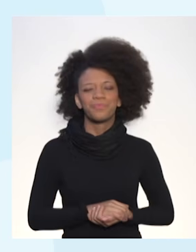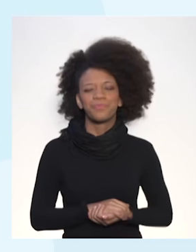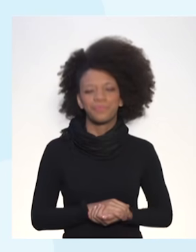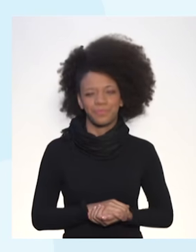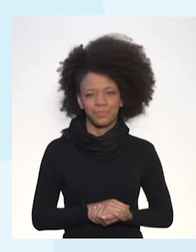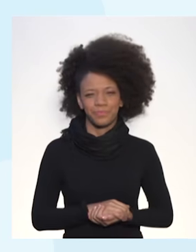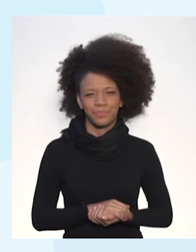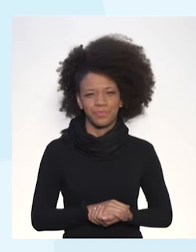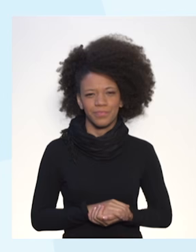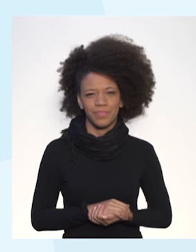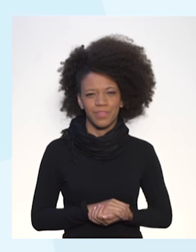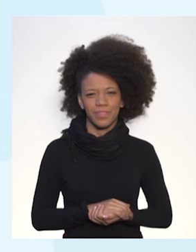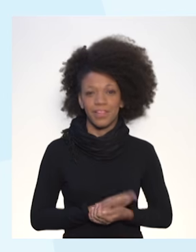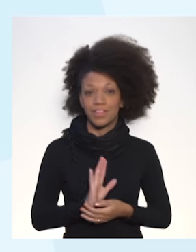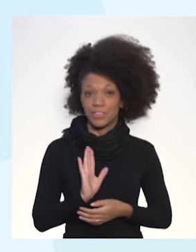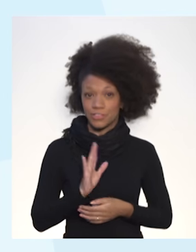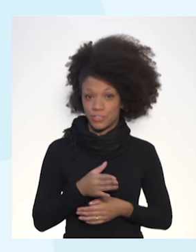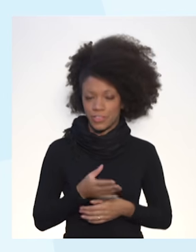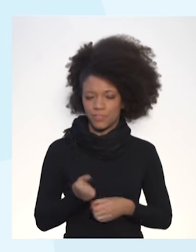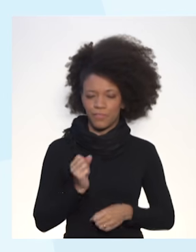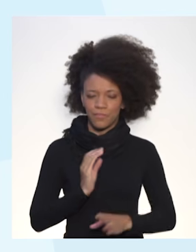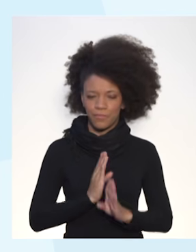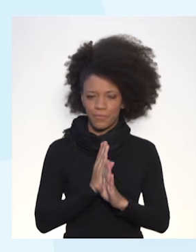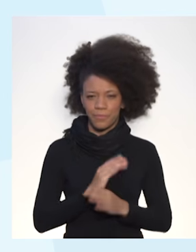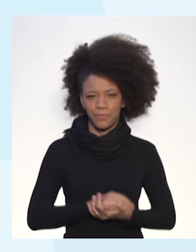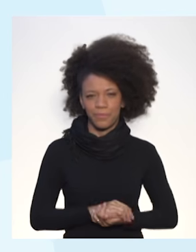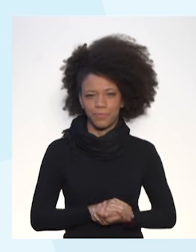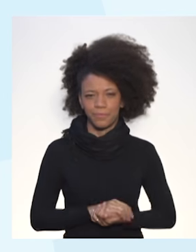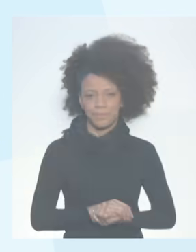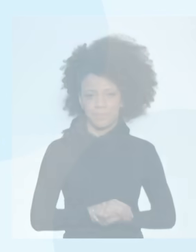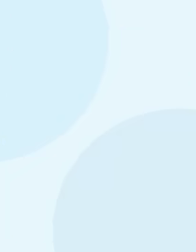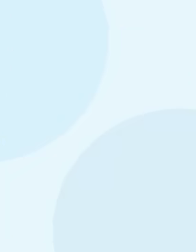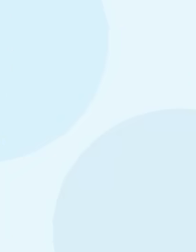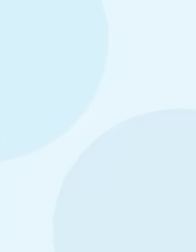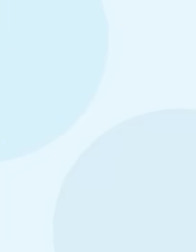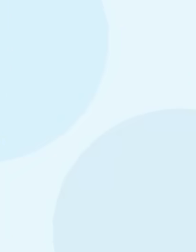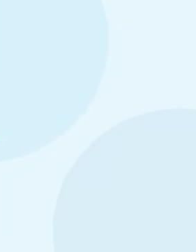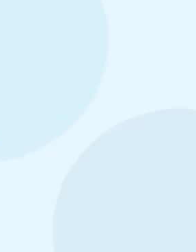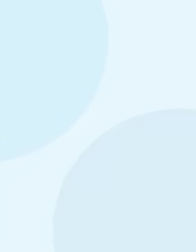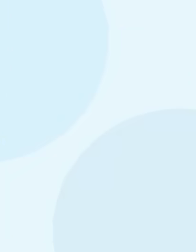gente volta já e a gente já retoma. Vamos lá.